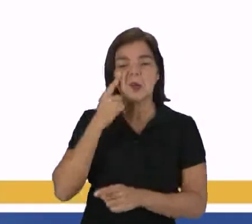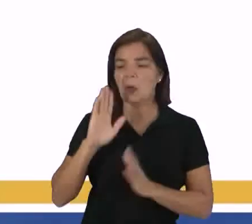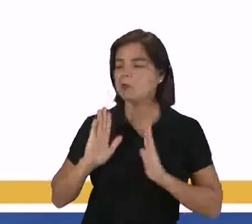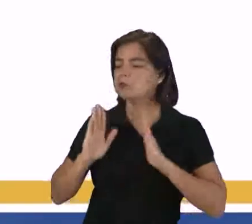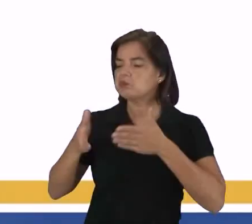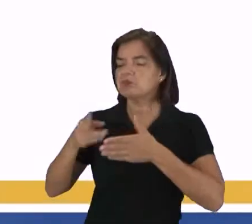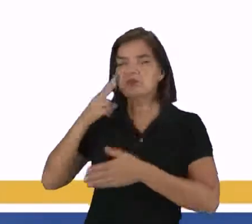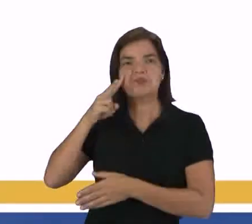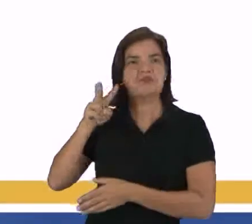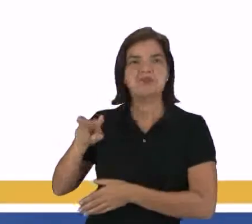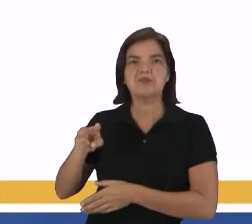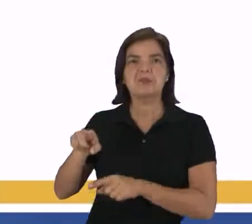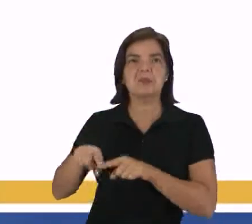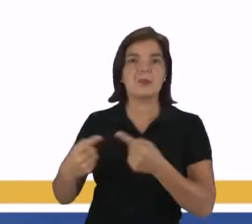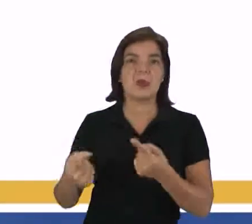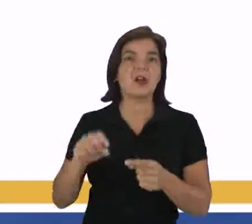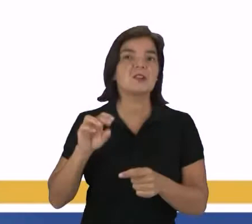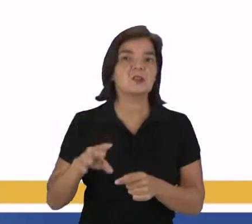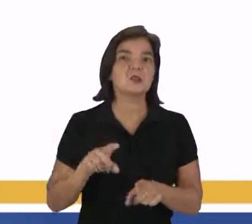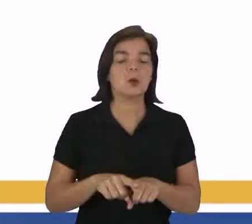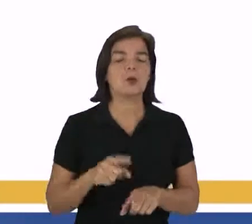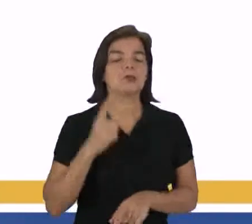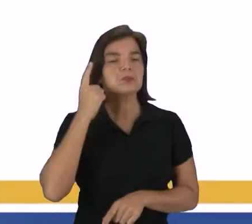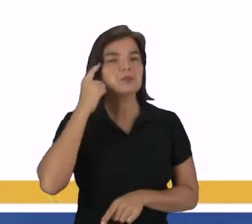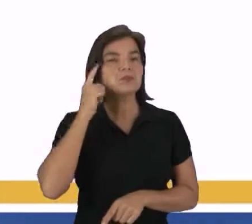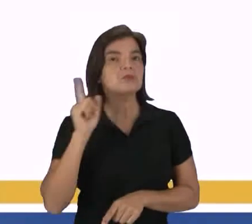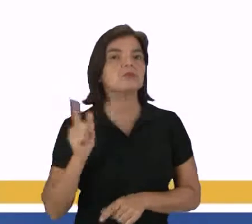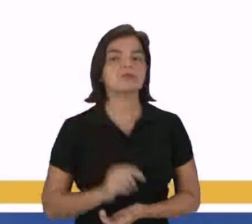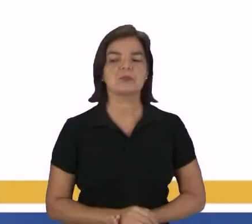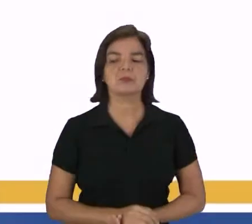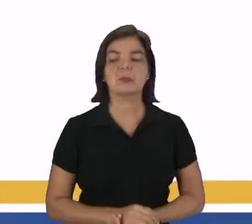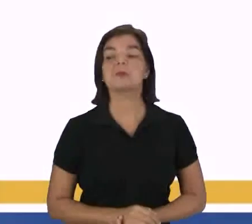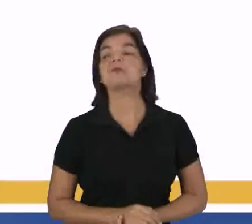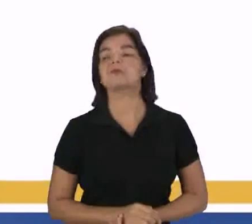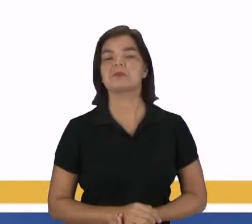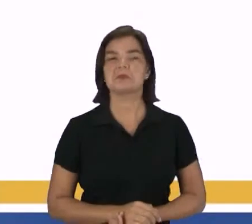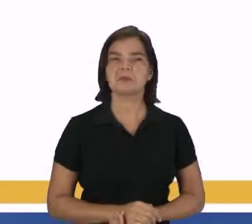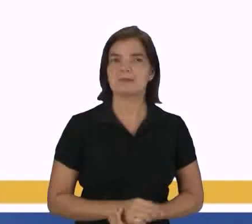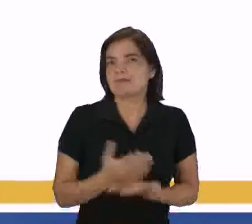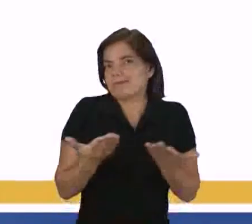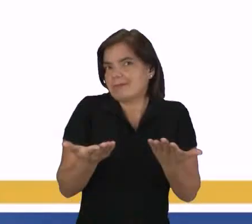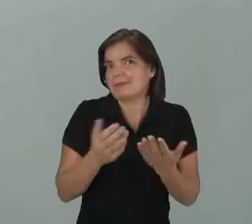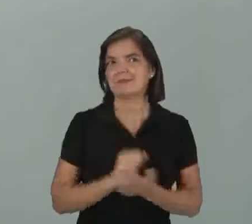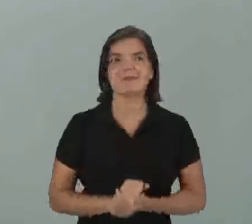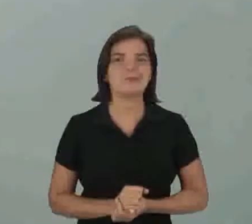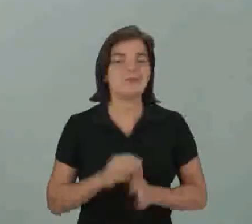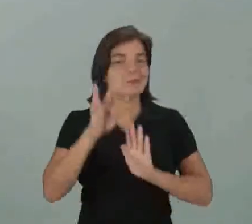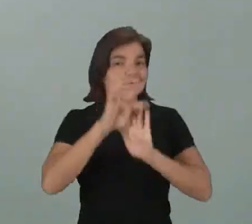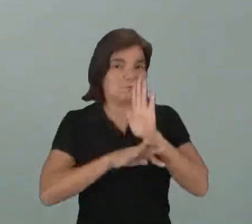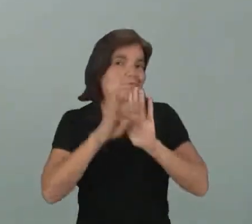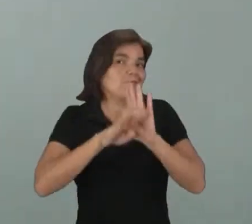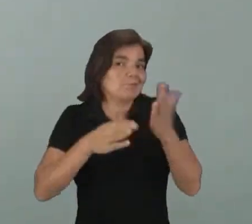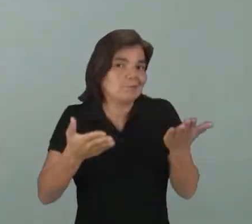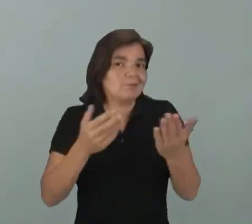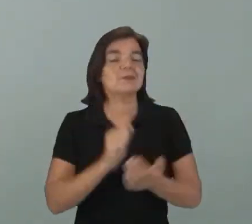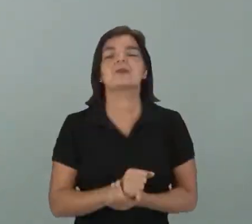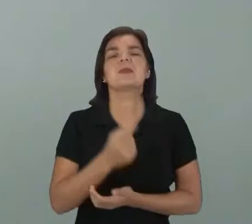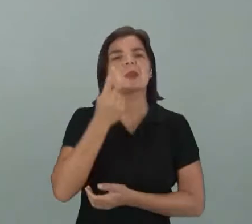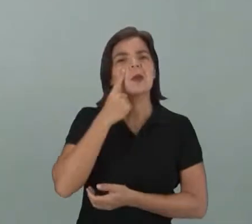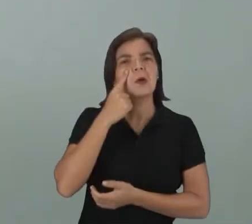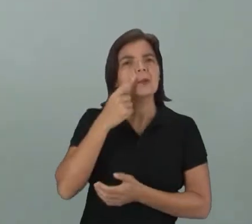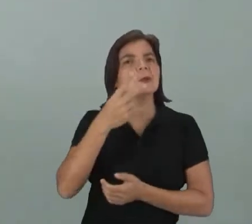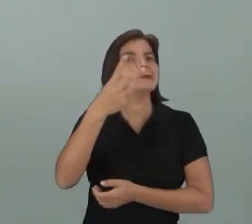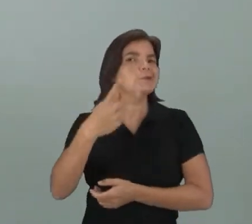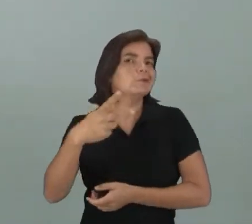sua direção. Faz um meneio de lado com a cabeça e diz aquilo. Olha só esse texto. Agora vamos observar